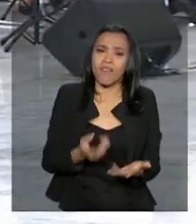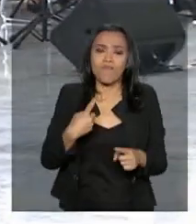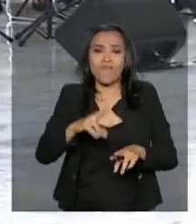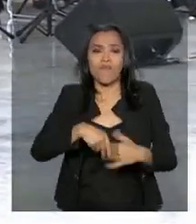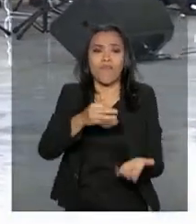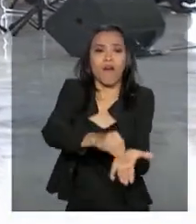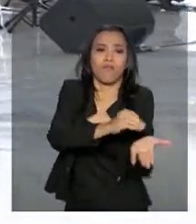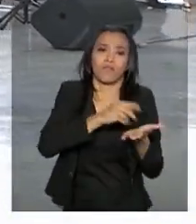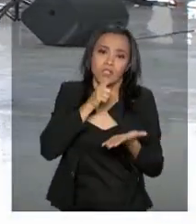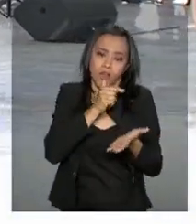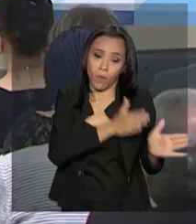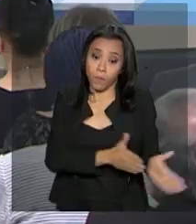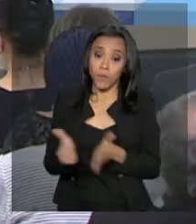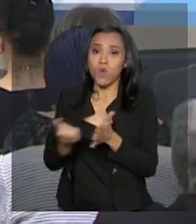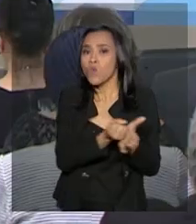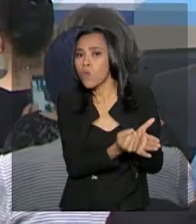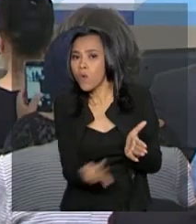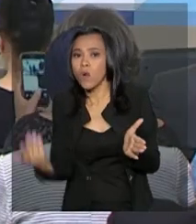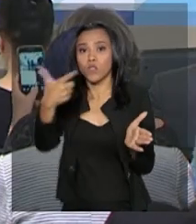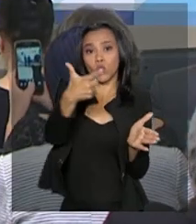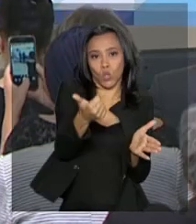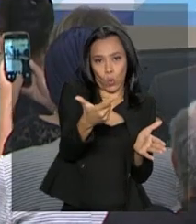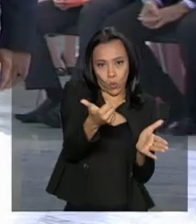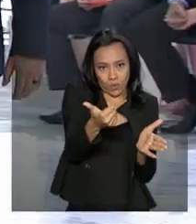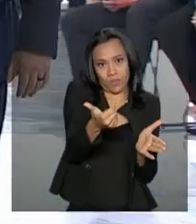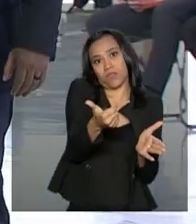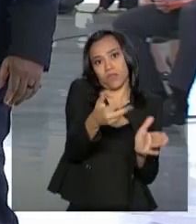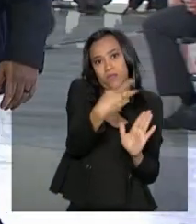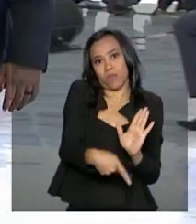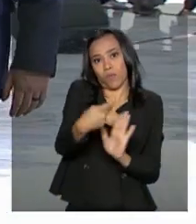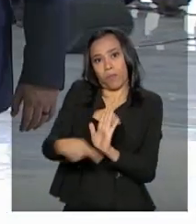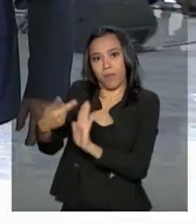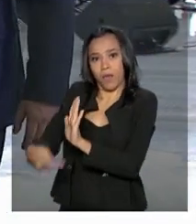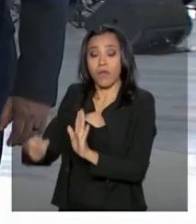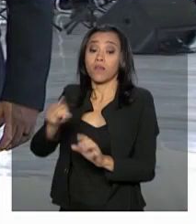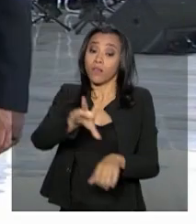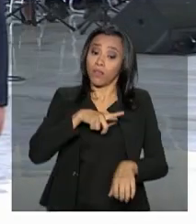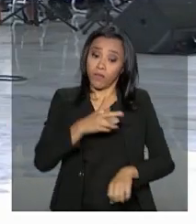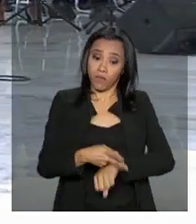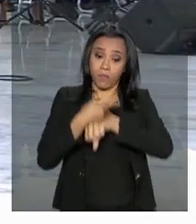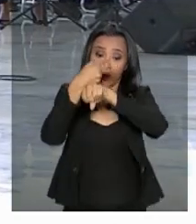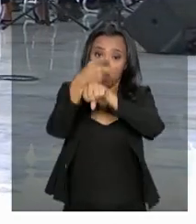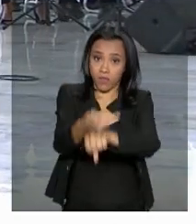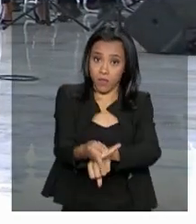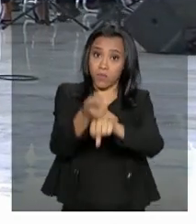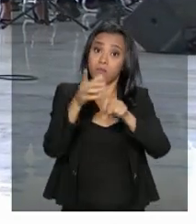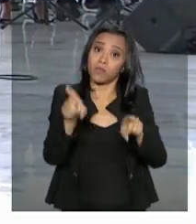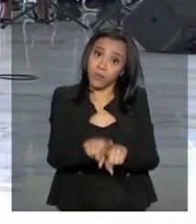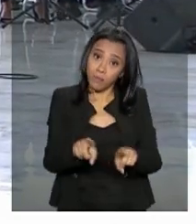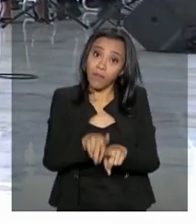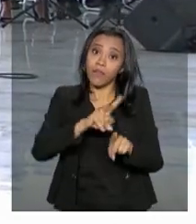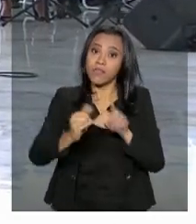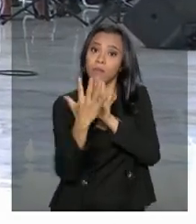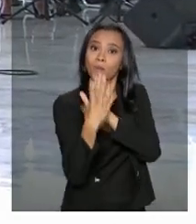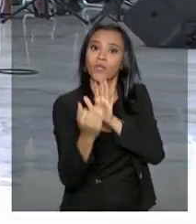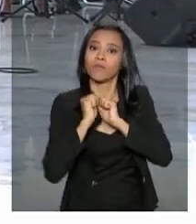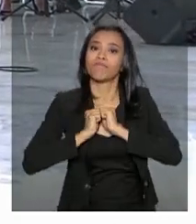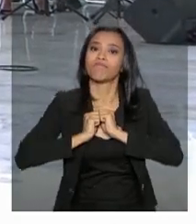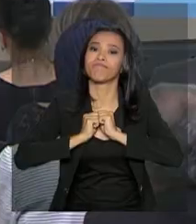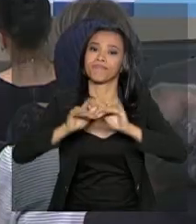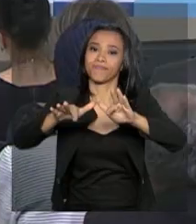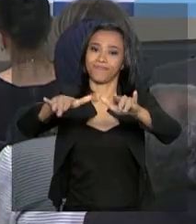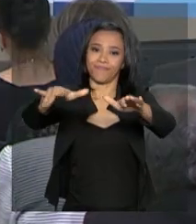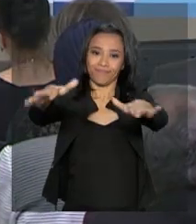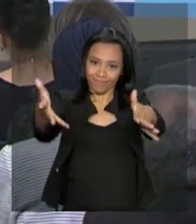todo foram 12 práticas premiadas em quatro categorias além da premiação as iniciativas serão multiplicadas em um banco de